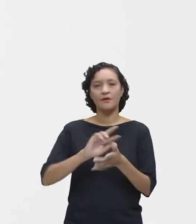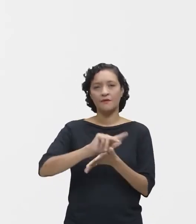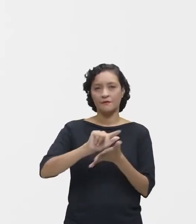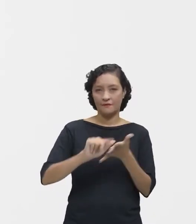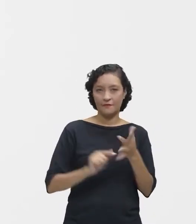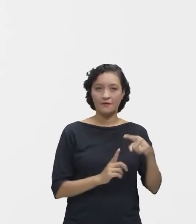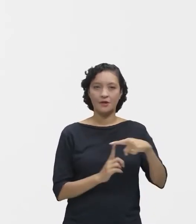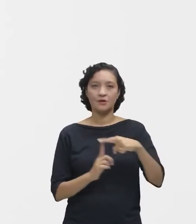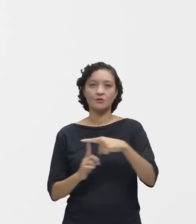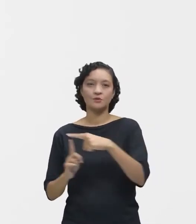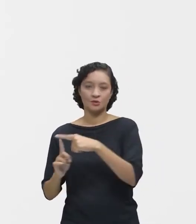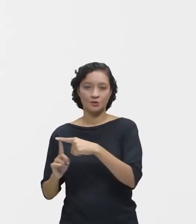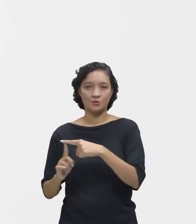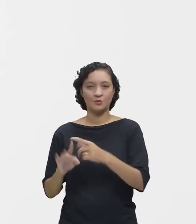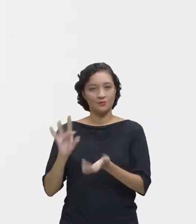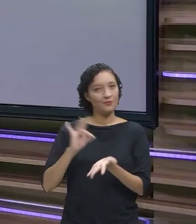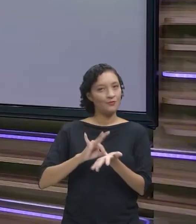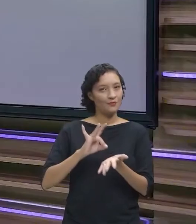do mundo físico.